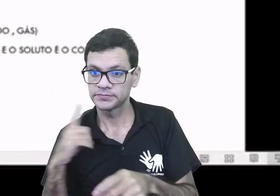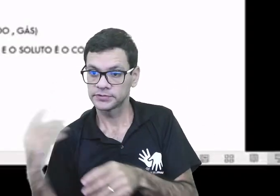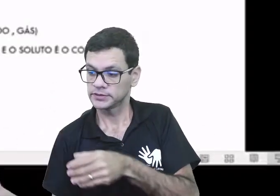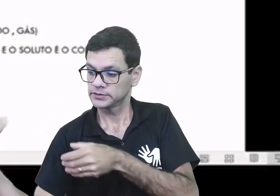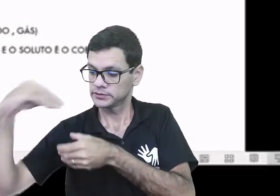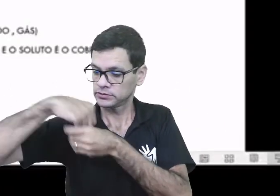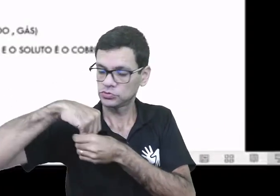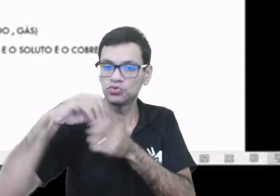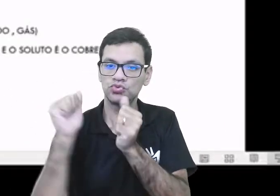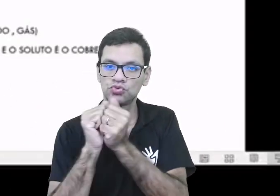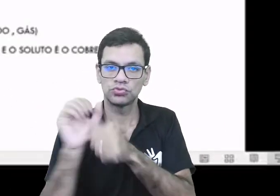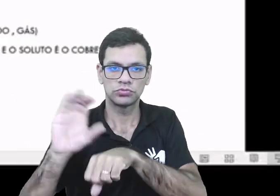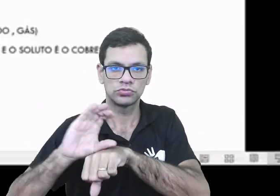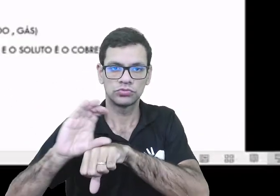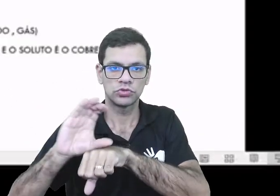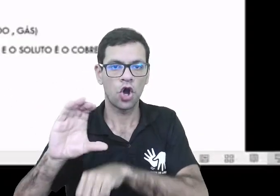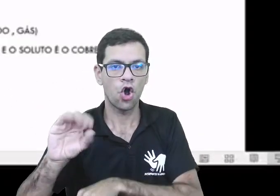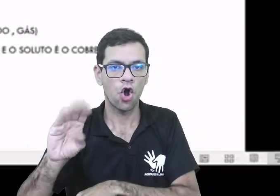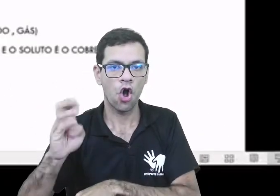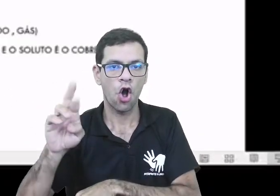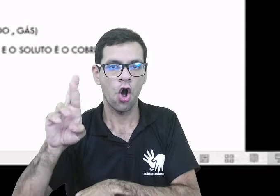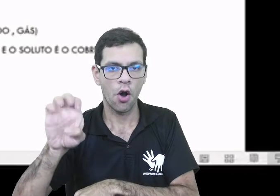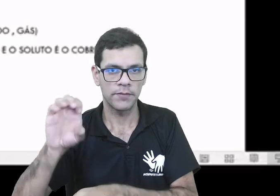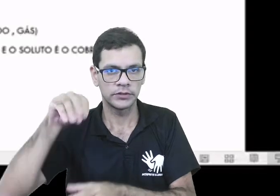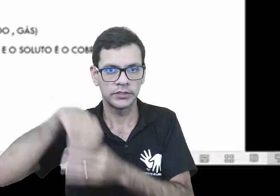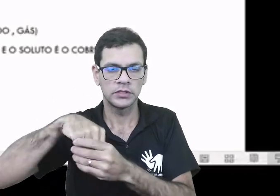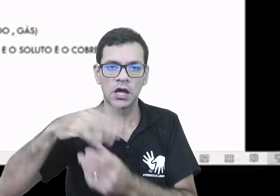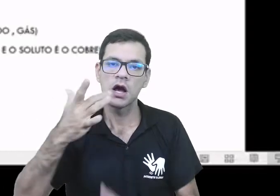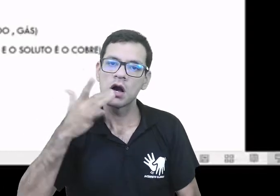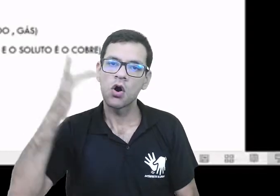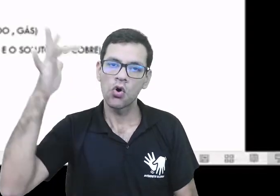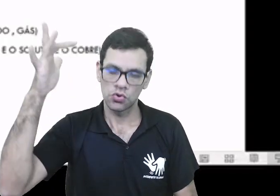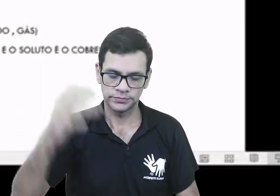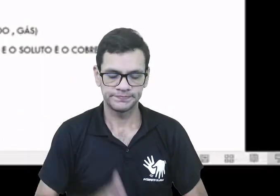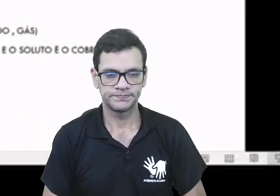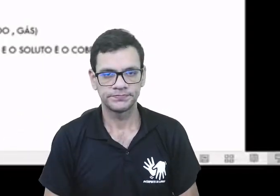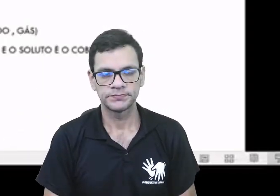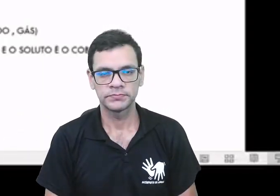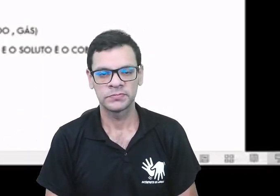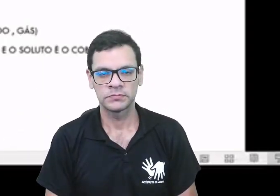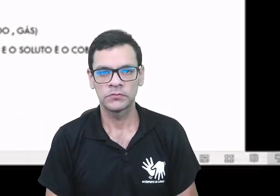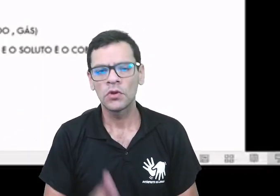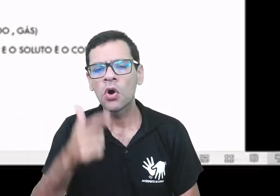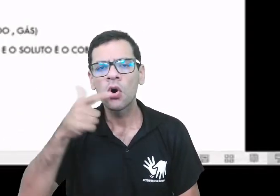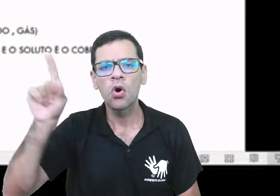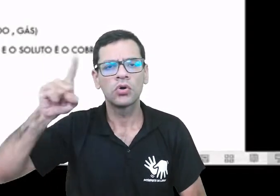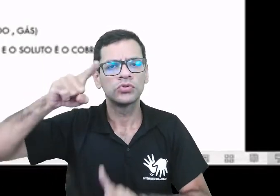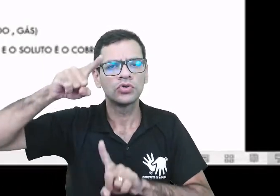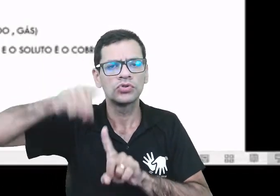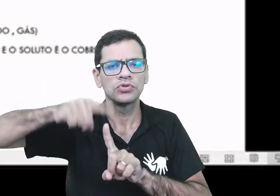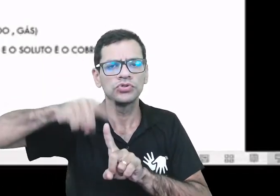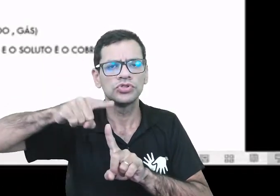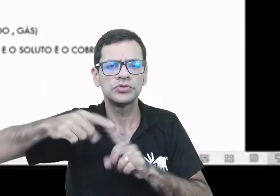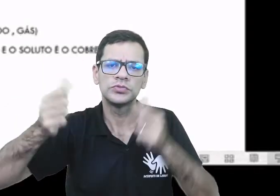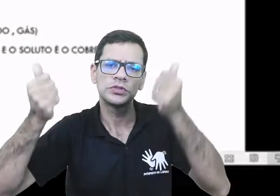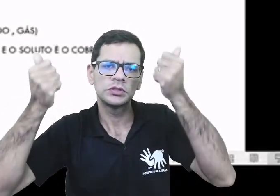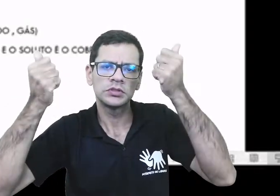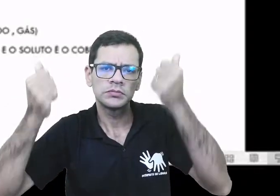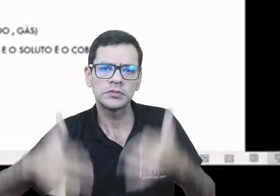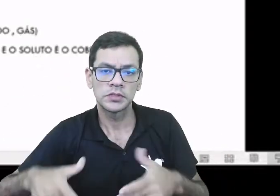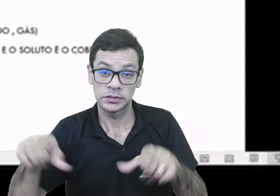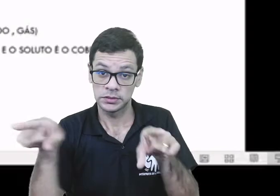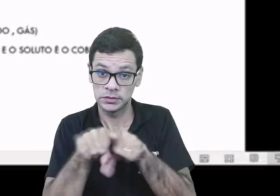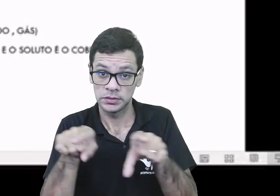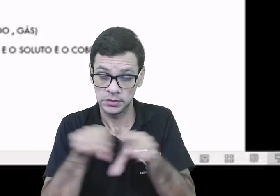ali nesse ouro. Tá certo? Um outro tipo de classificação que é importante a gente usar também, a gente